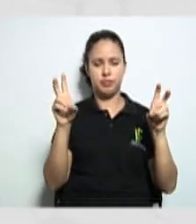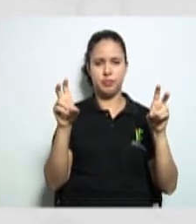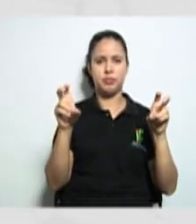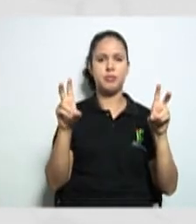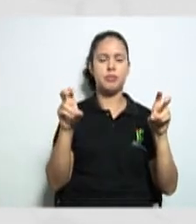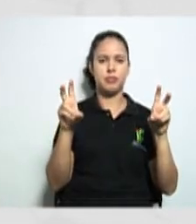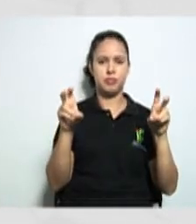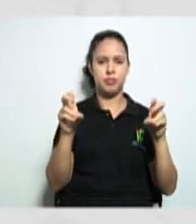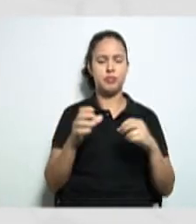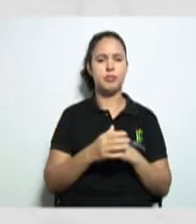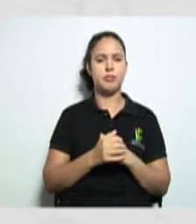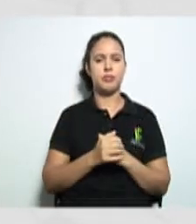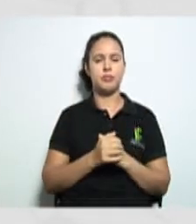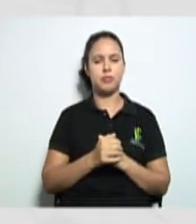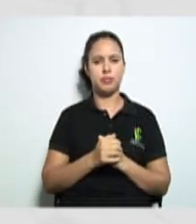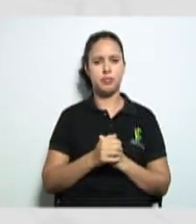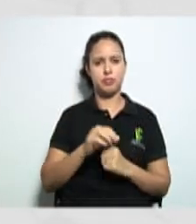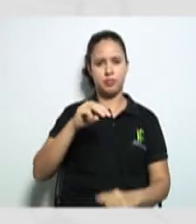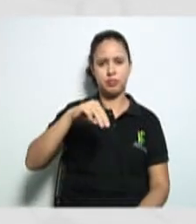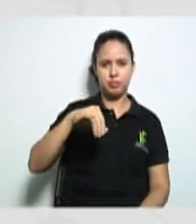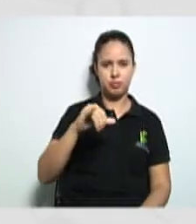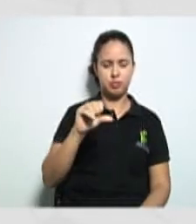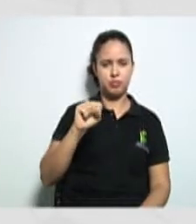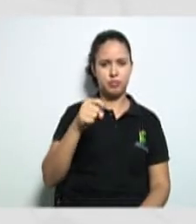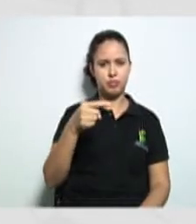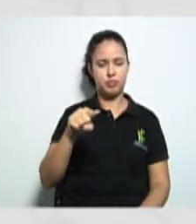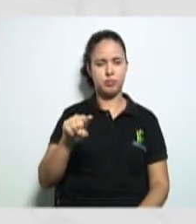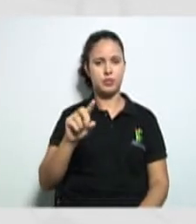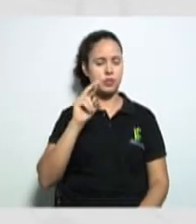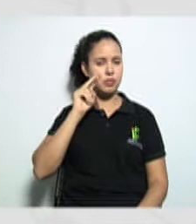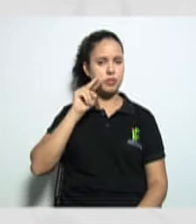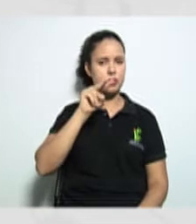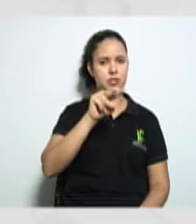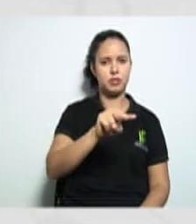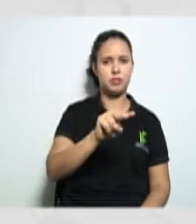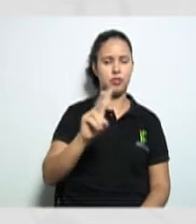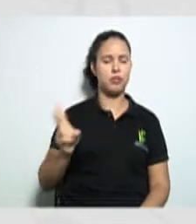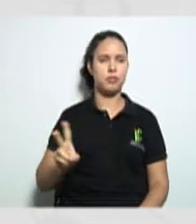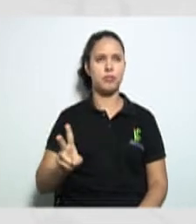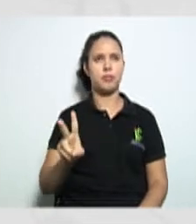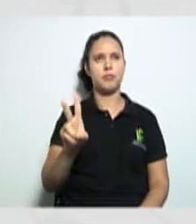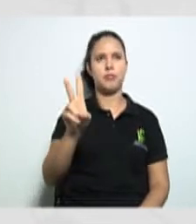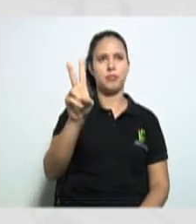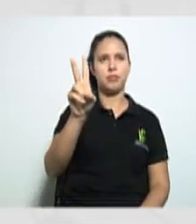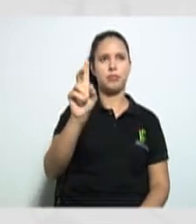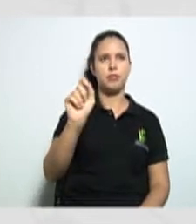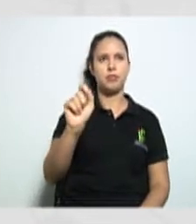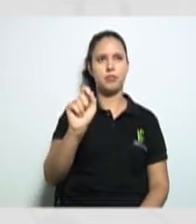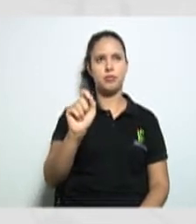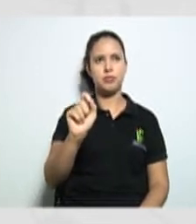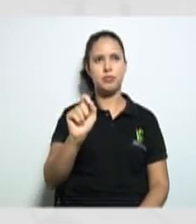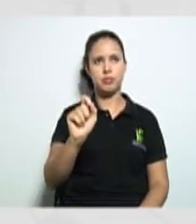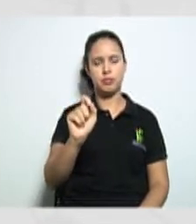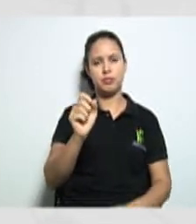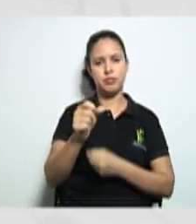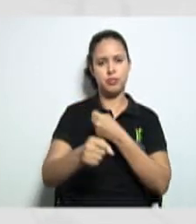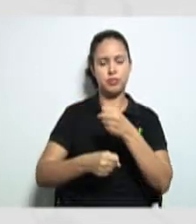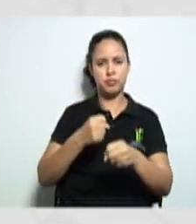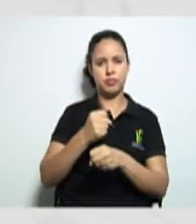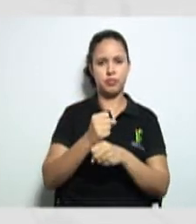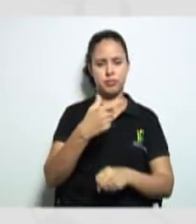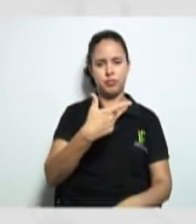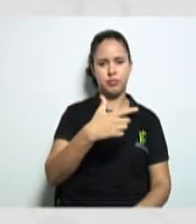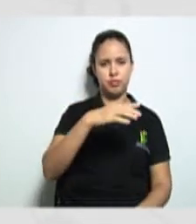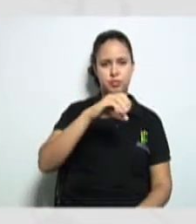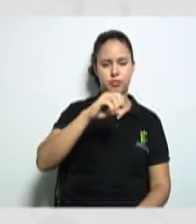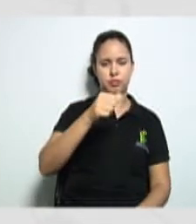Missão, Visão, Valores e Metas Pessoais para 2018. Quero muita atenção ao prazo, inicia hoje e encerra